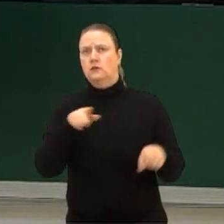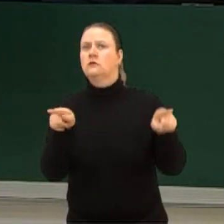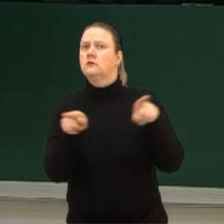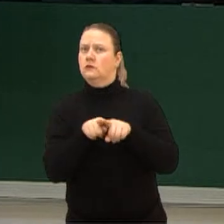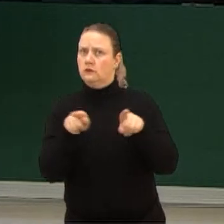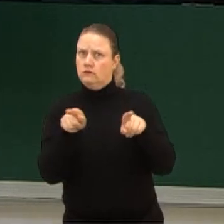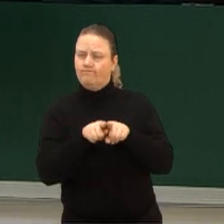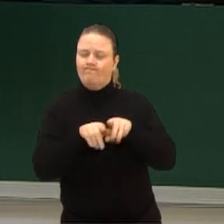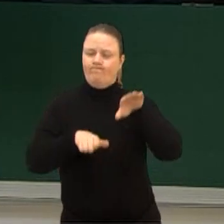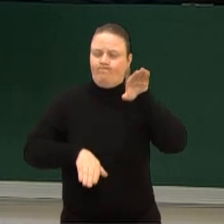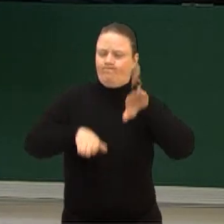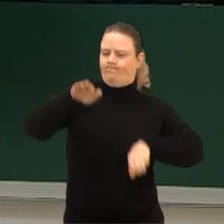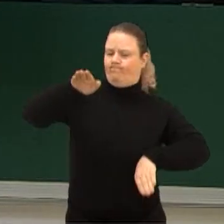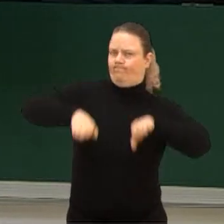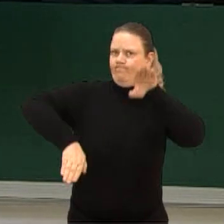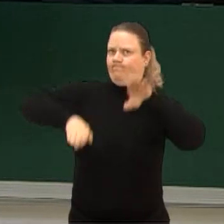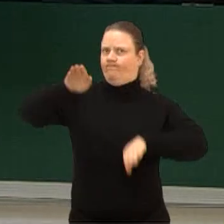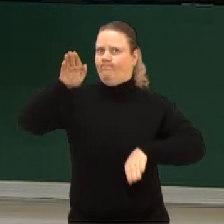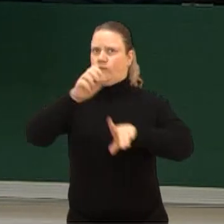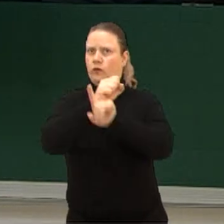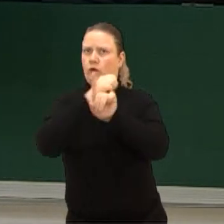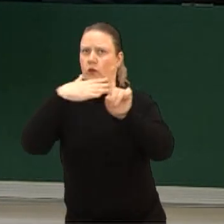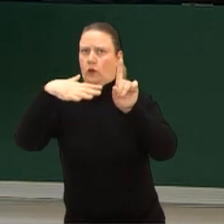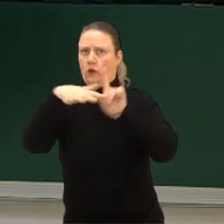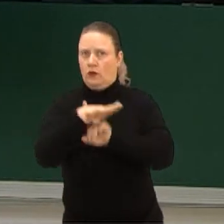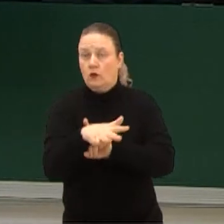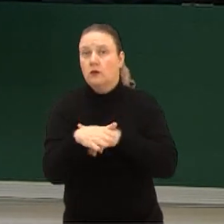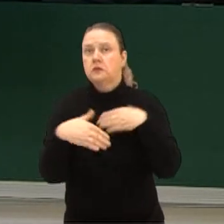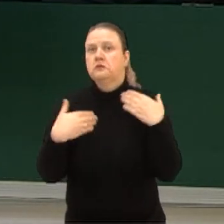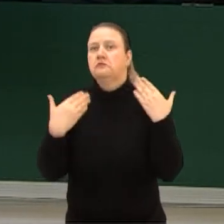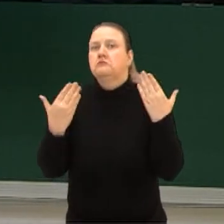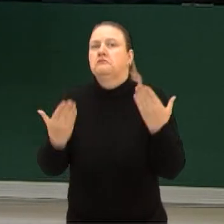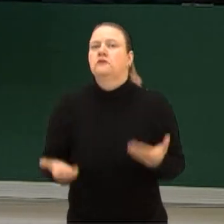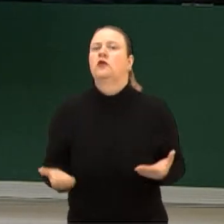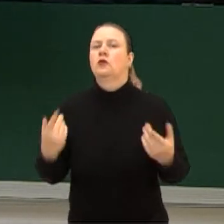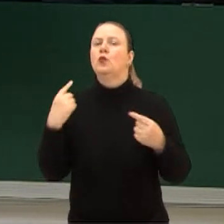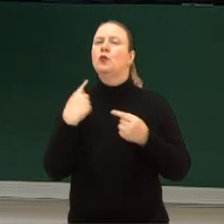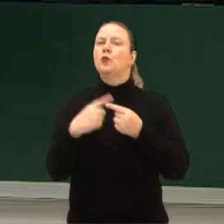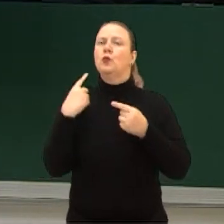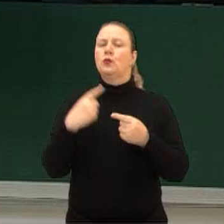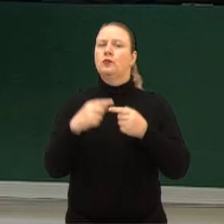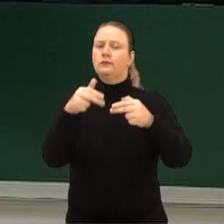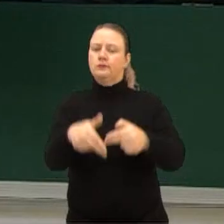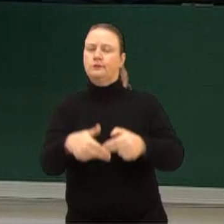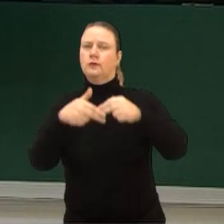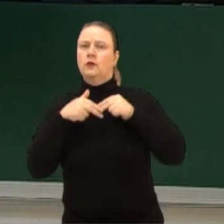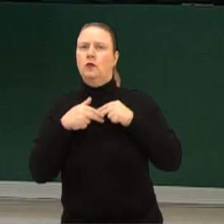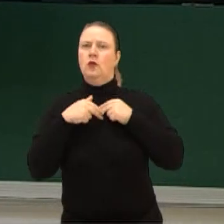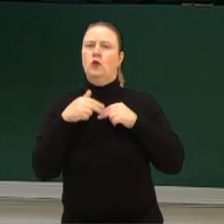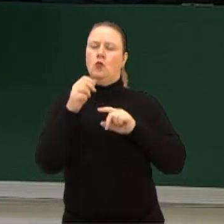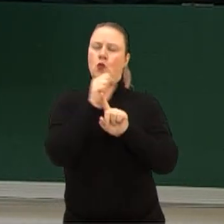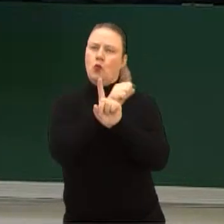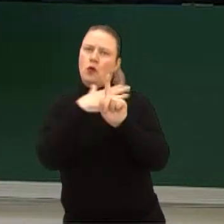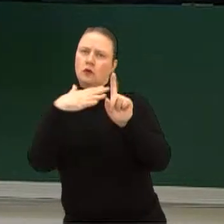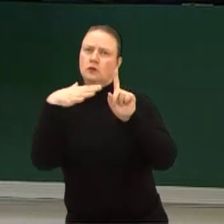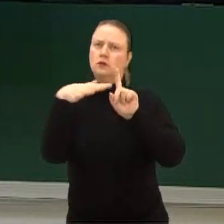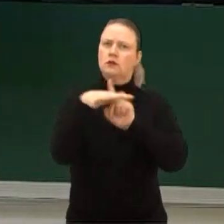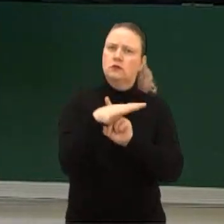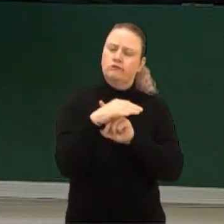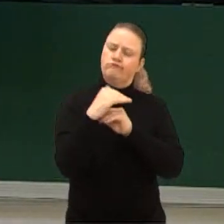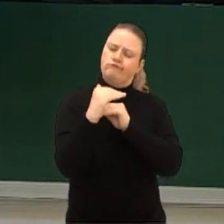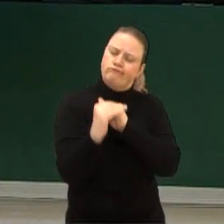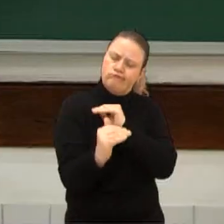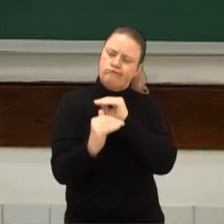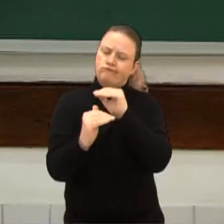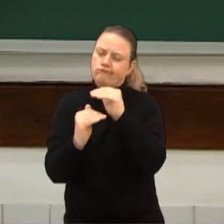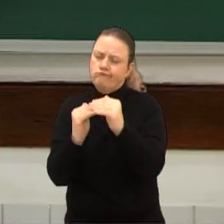grande desigualdade social. Então, proveniente também dessa estruturação social que foi se fazendo com o tempo